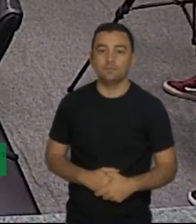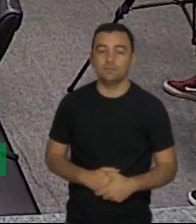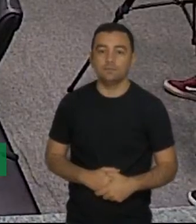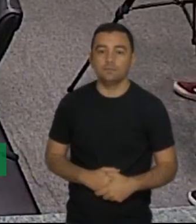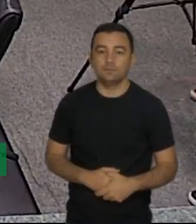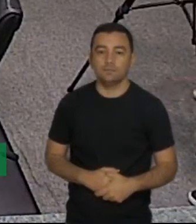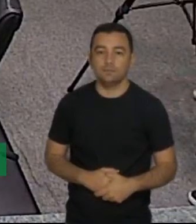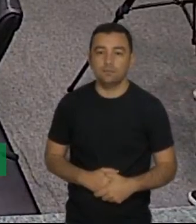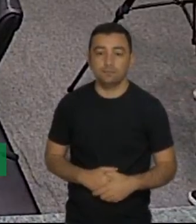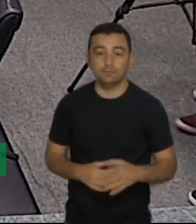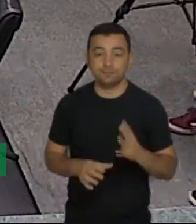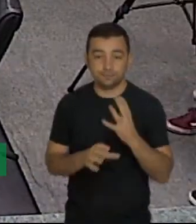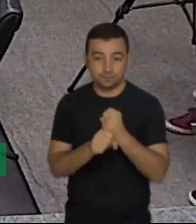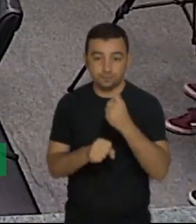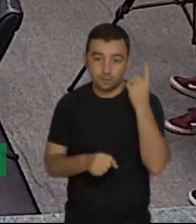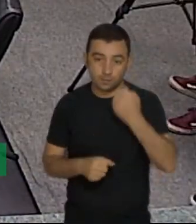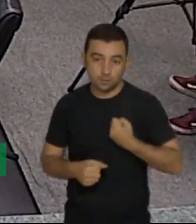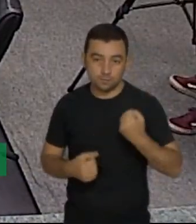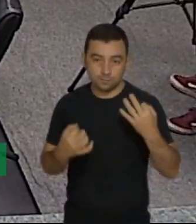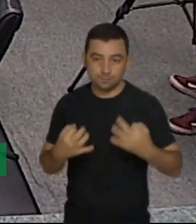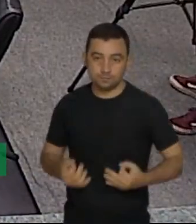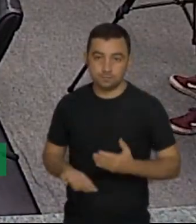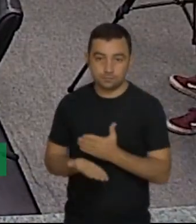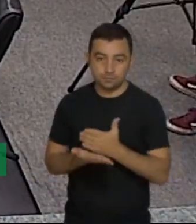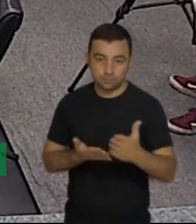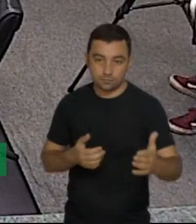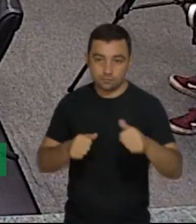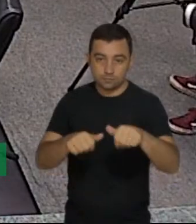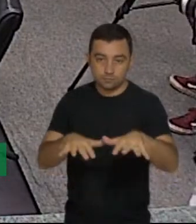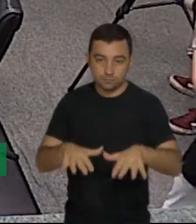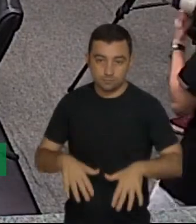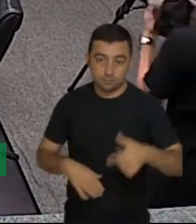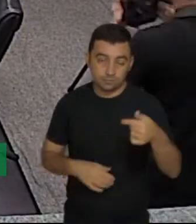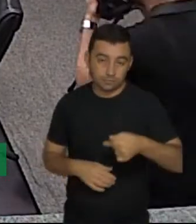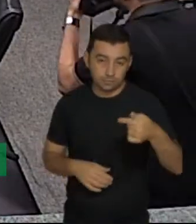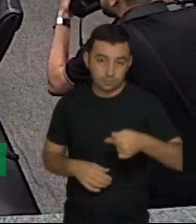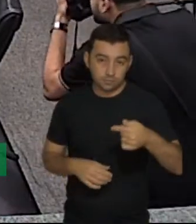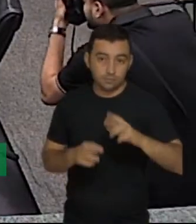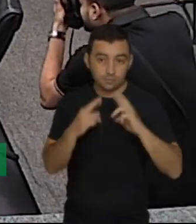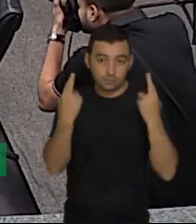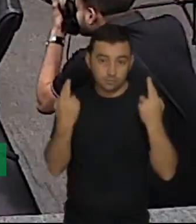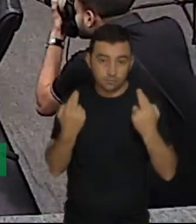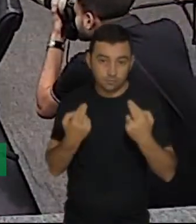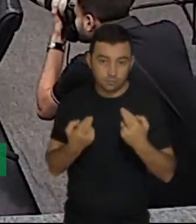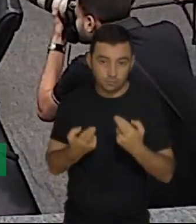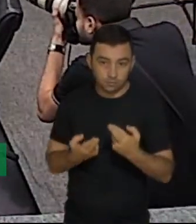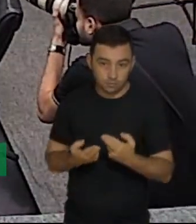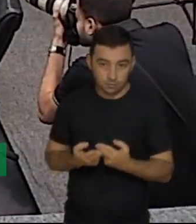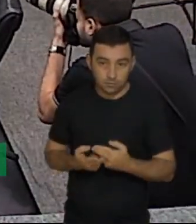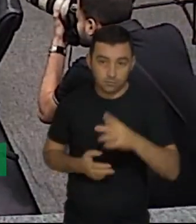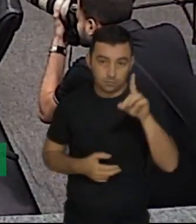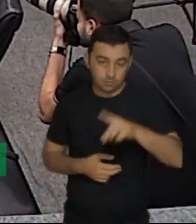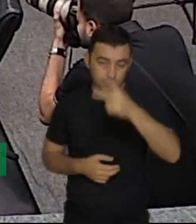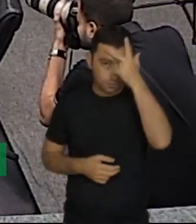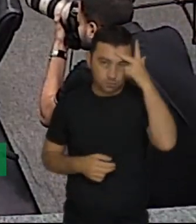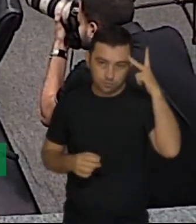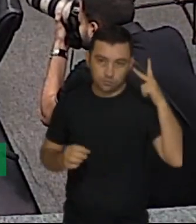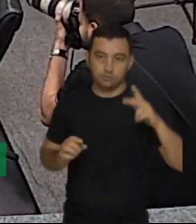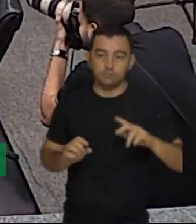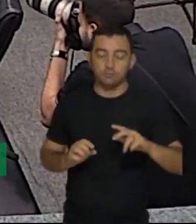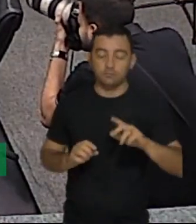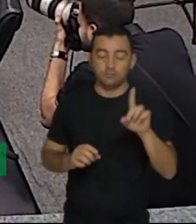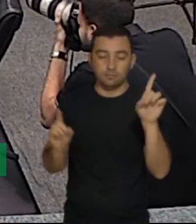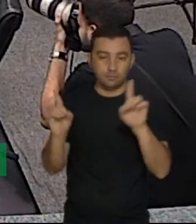havendo quórum regimental declaro aberta a sétima reunião ordinária da comissão dos direitos da pessoa com deficiência da